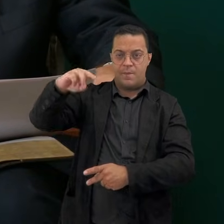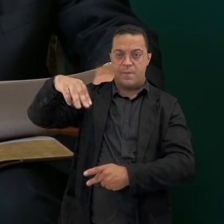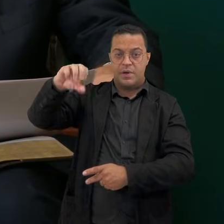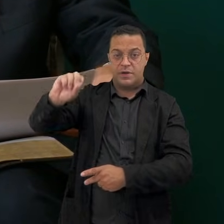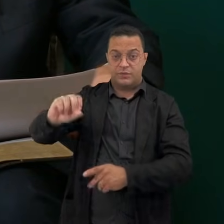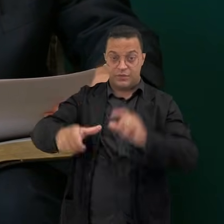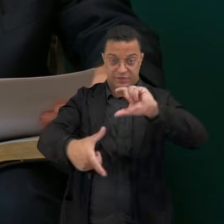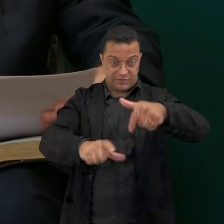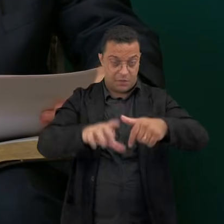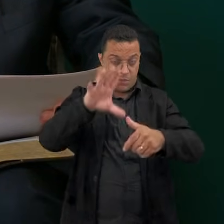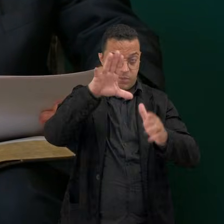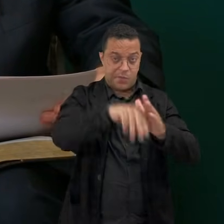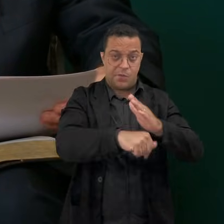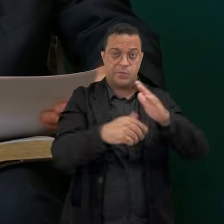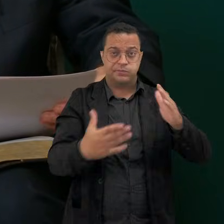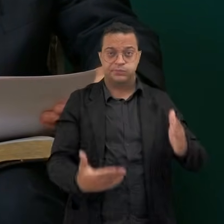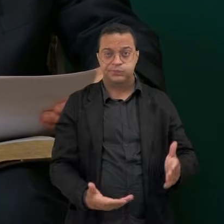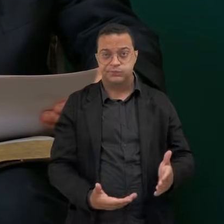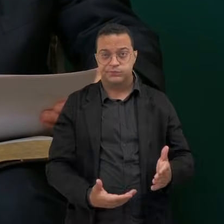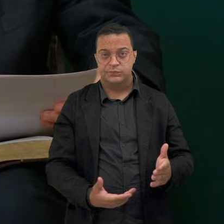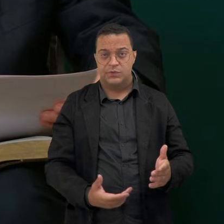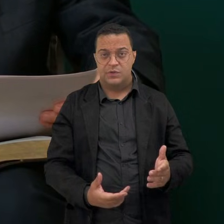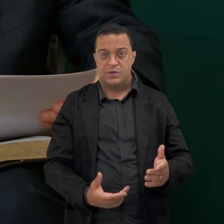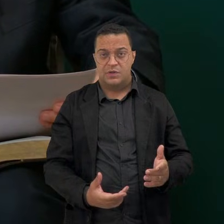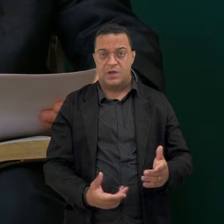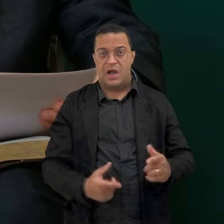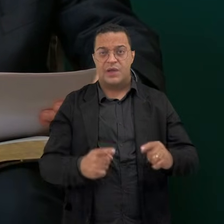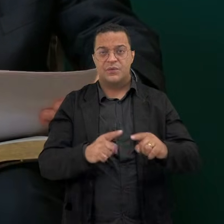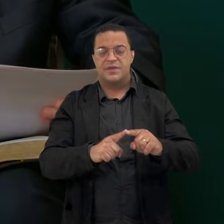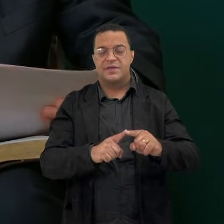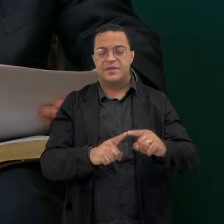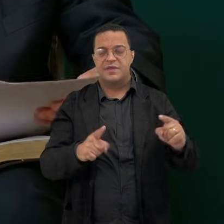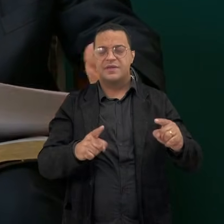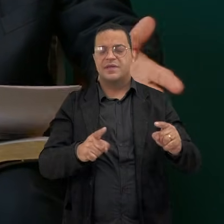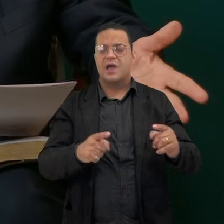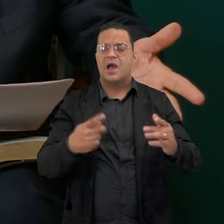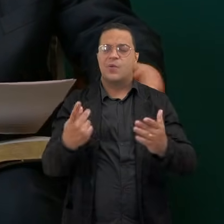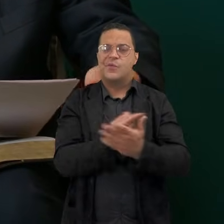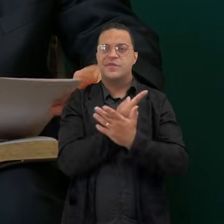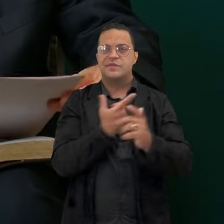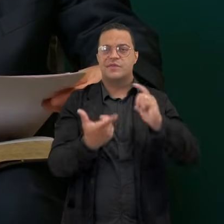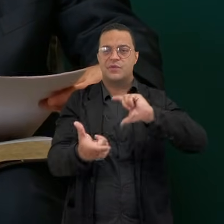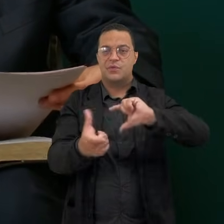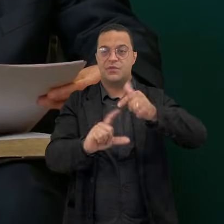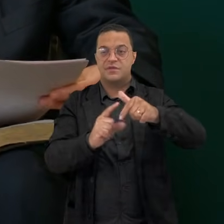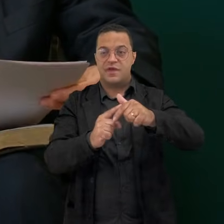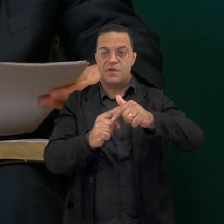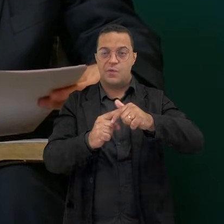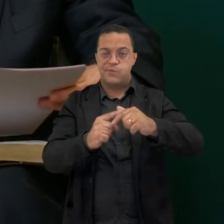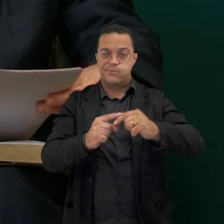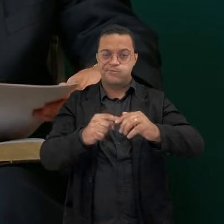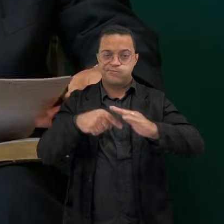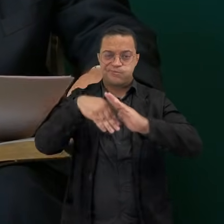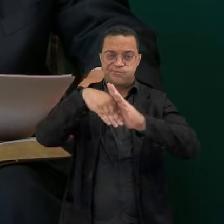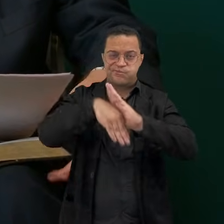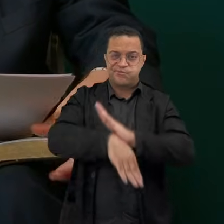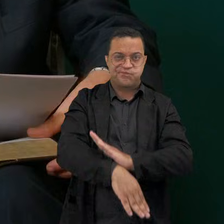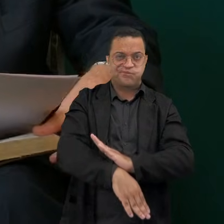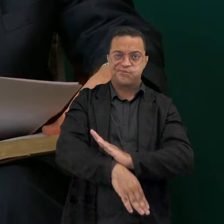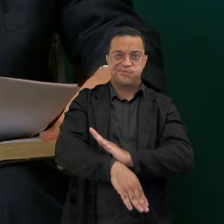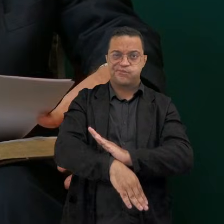mas como a terra ali, ela regrediu, né? Sim. A profecia sempre se cumpre, né? A Sim. terra fica